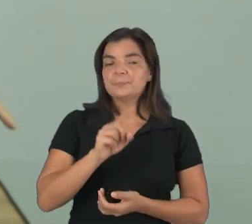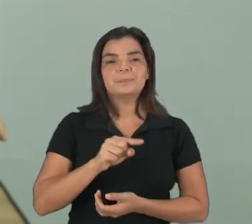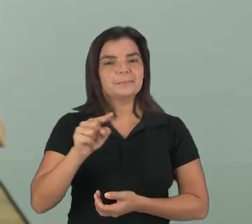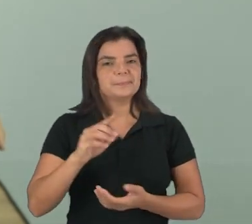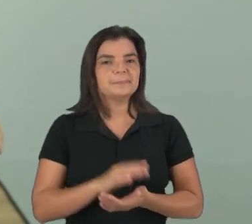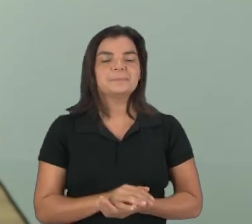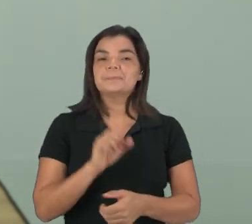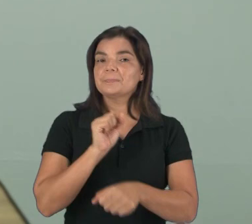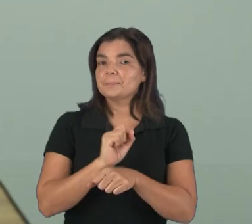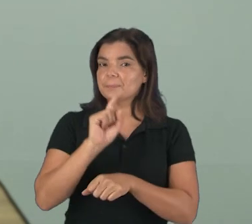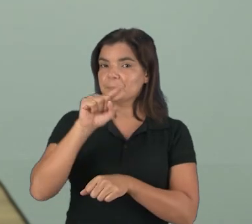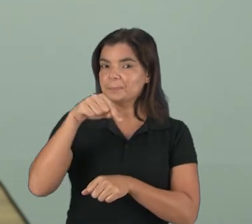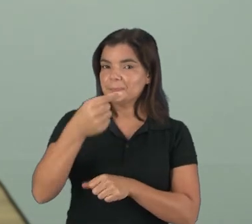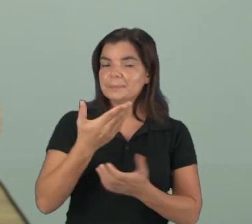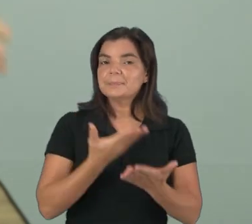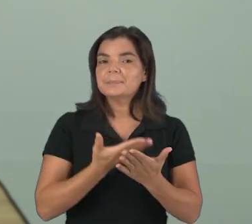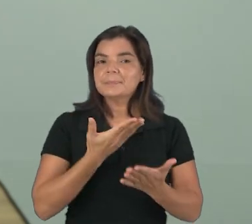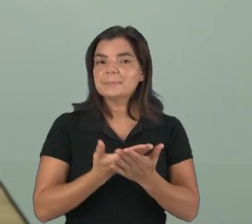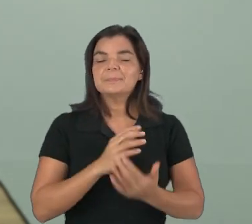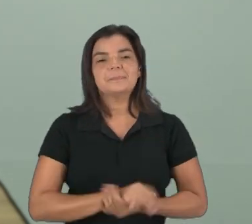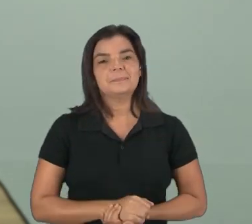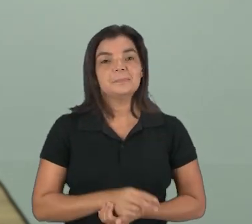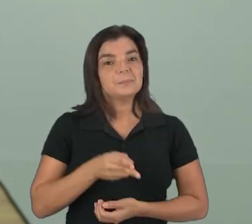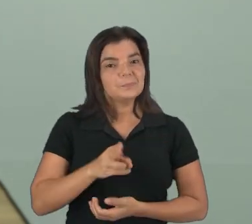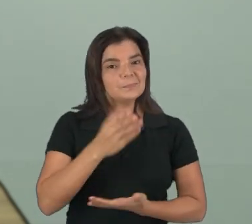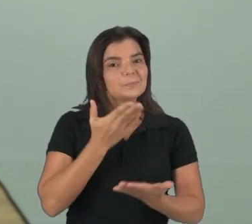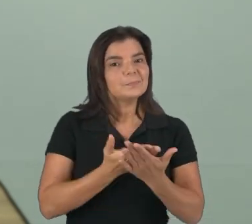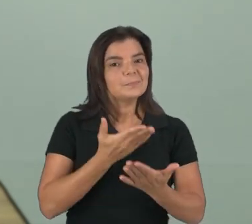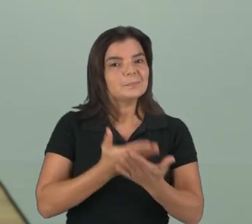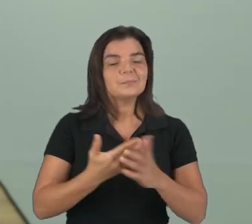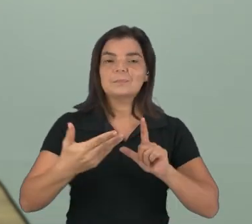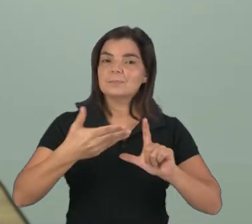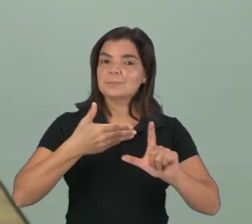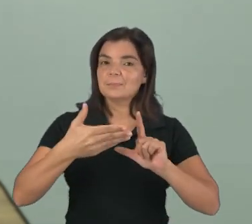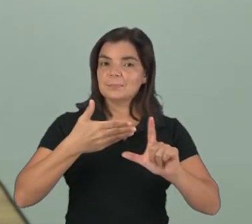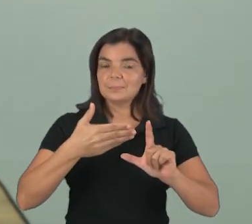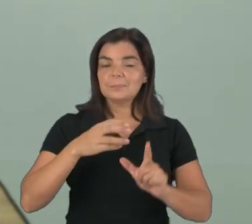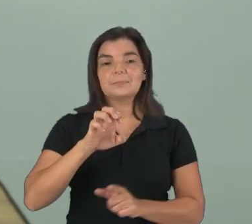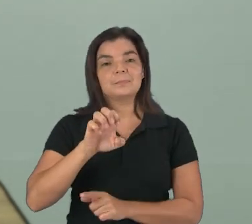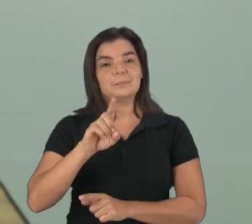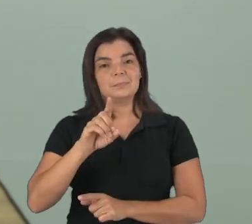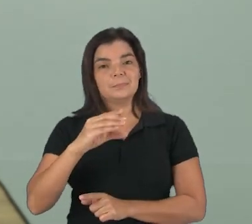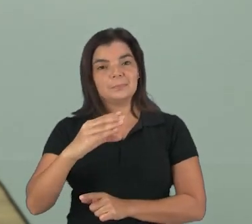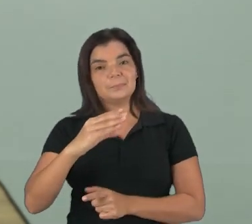agudo. Eu espero vocês na nossa próxima aula e continue estudando, acessando